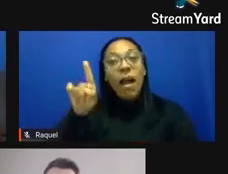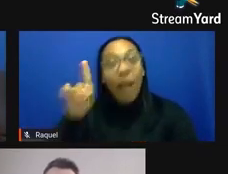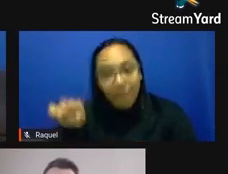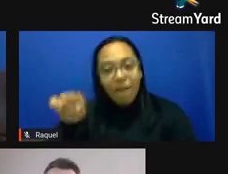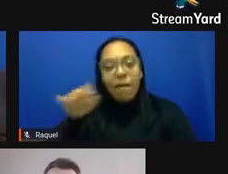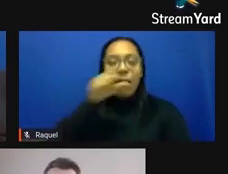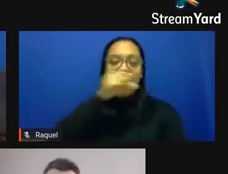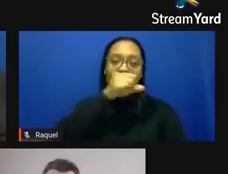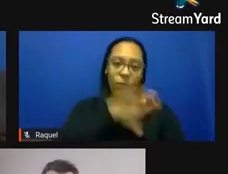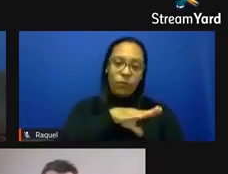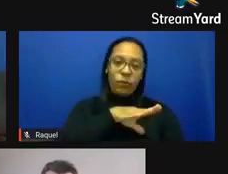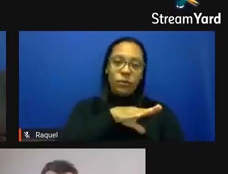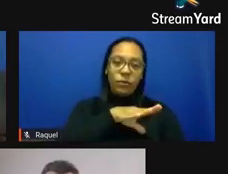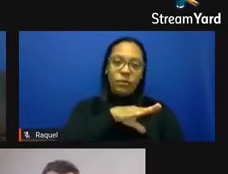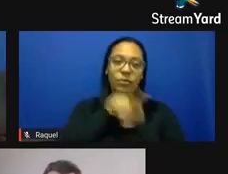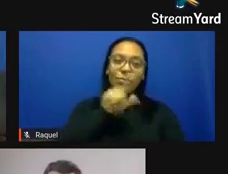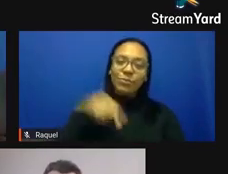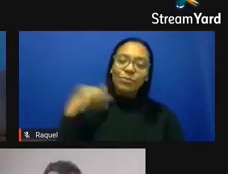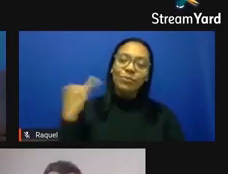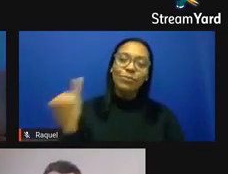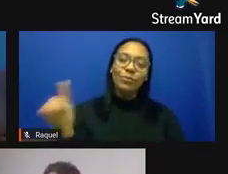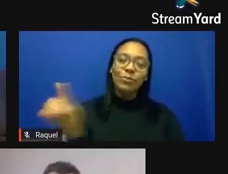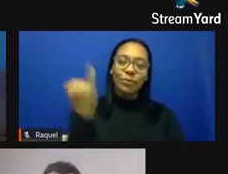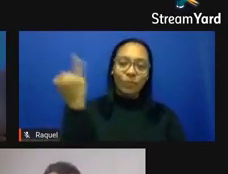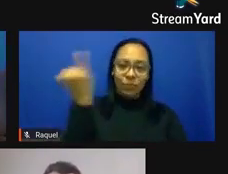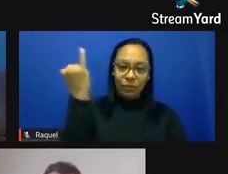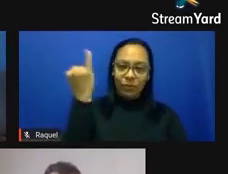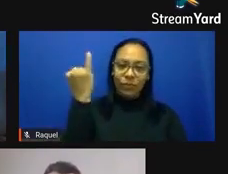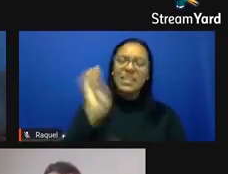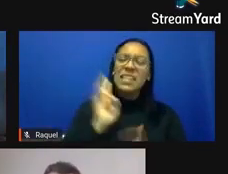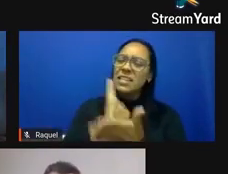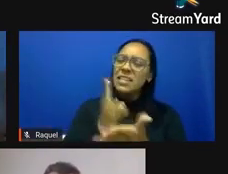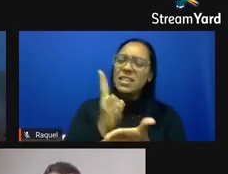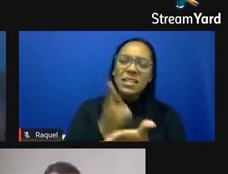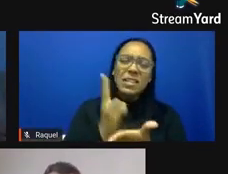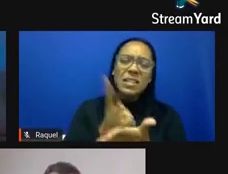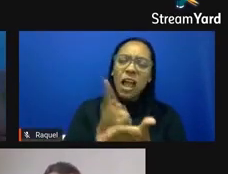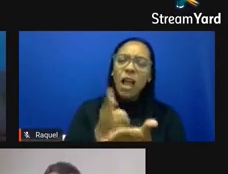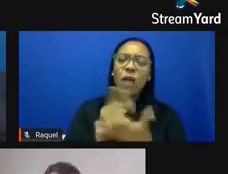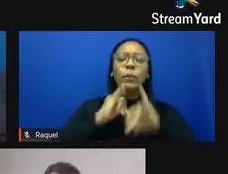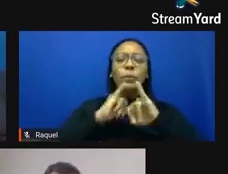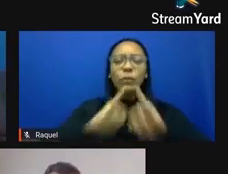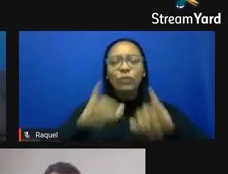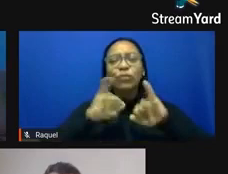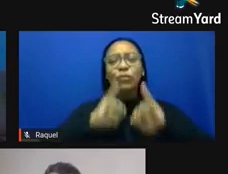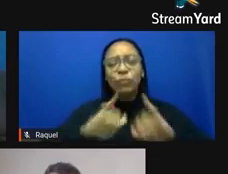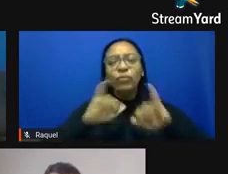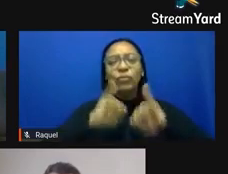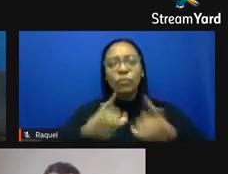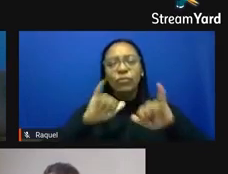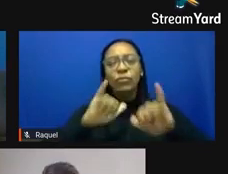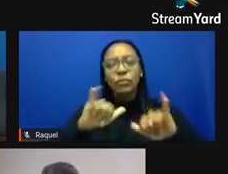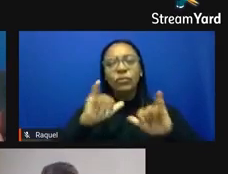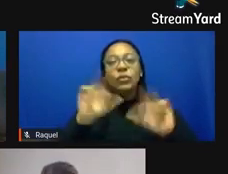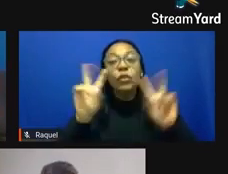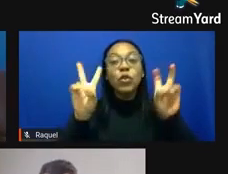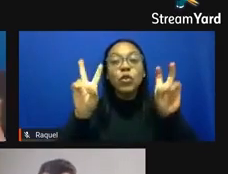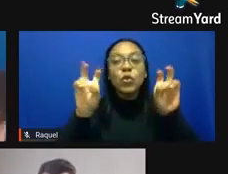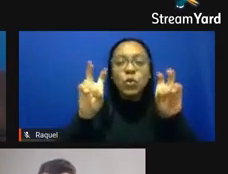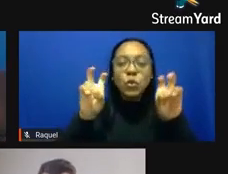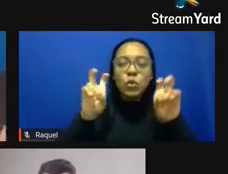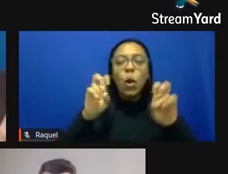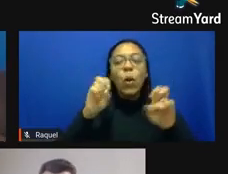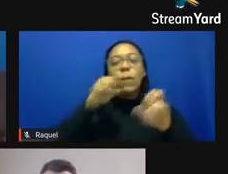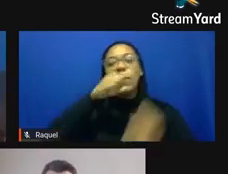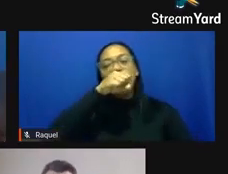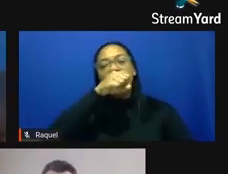é muito importante a gente bater nessa tecla, a gente insistir, a gente falar